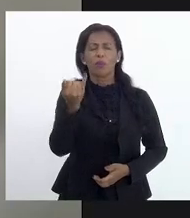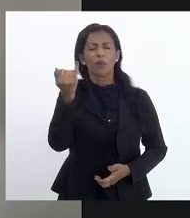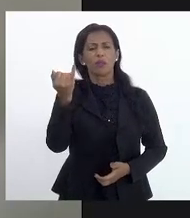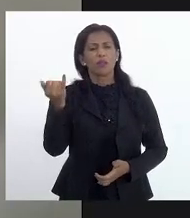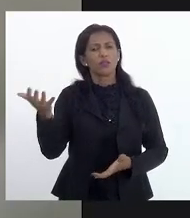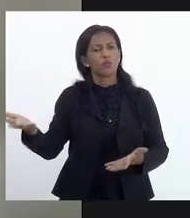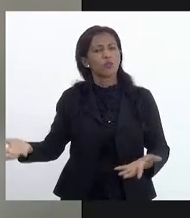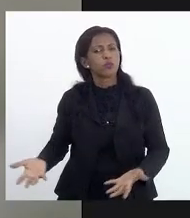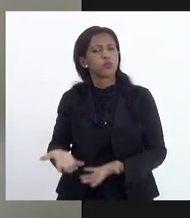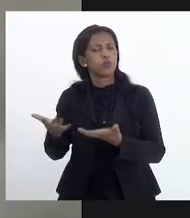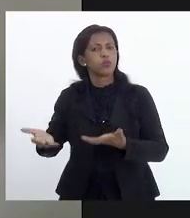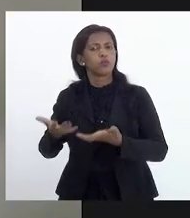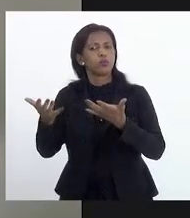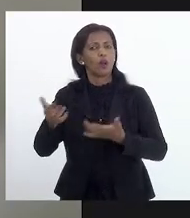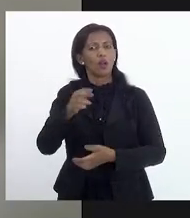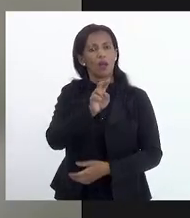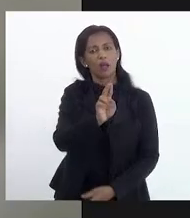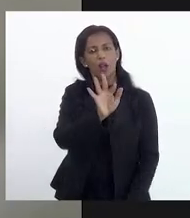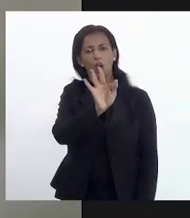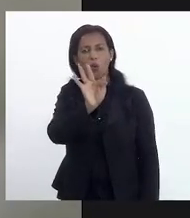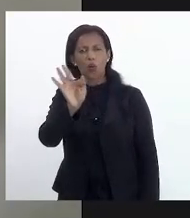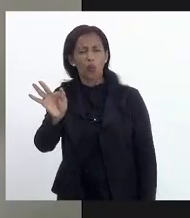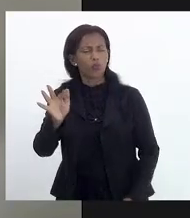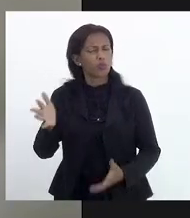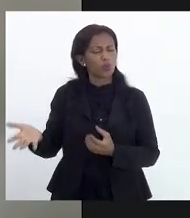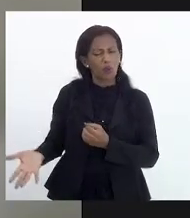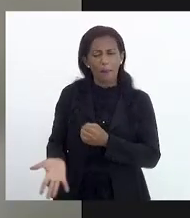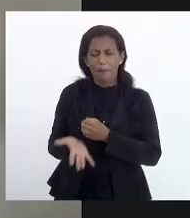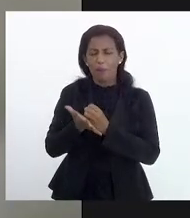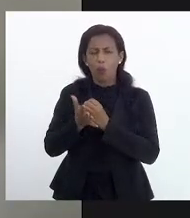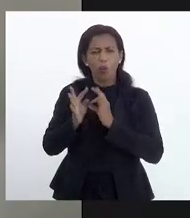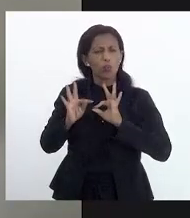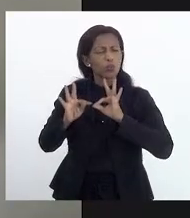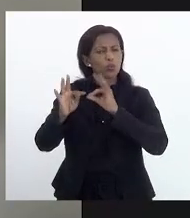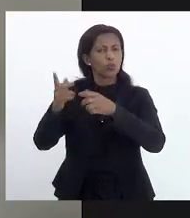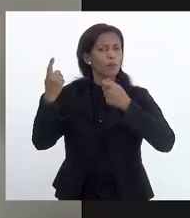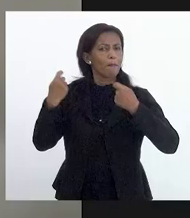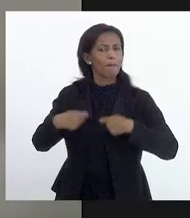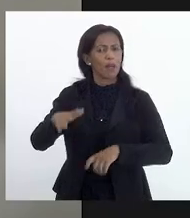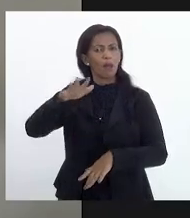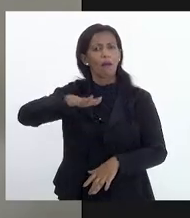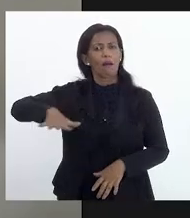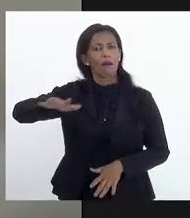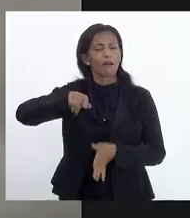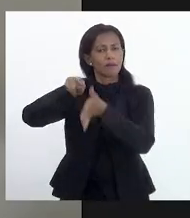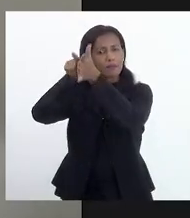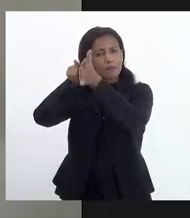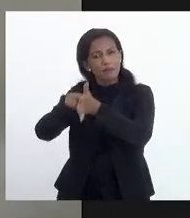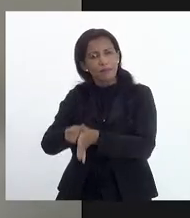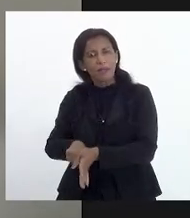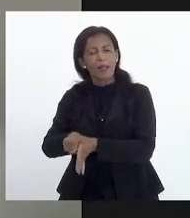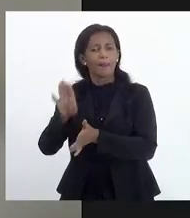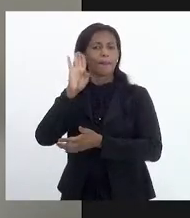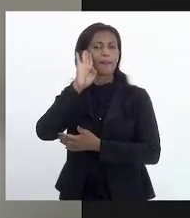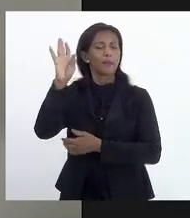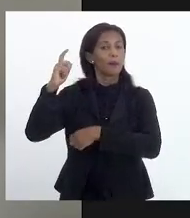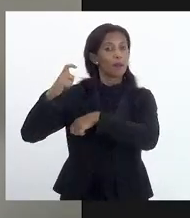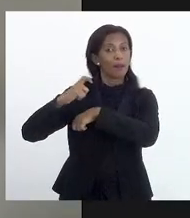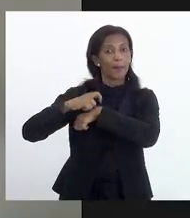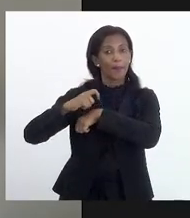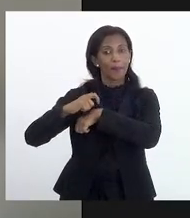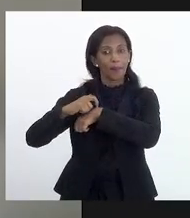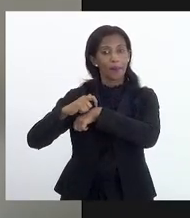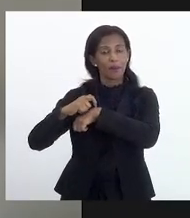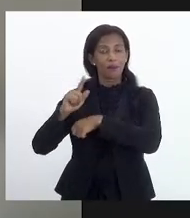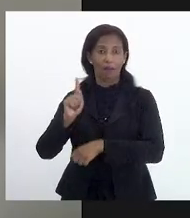iniciativa à UF, todo incentivo e apoio e suporte para a área de pesquisa, principalmente nesse momento, é